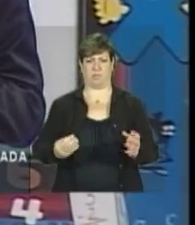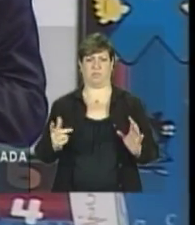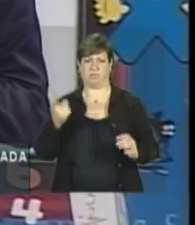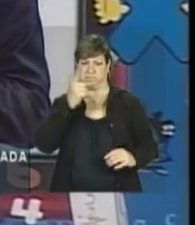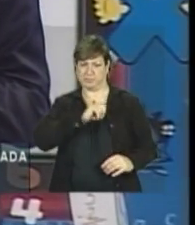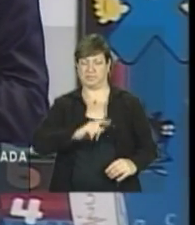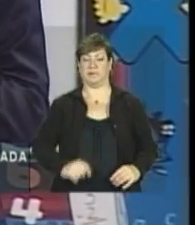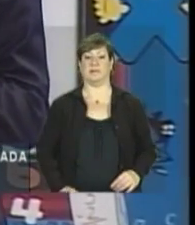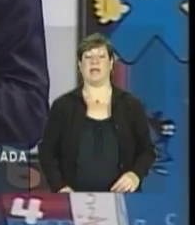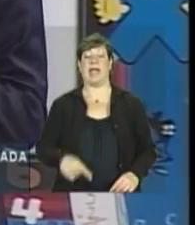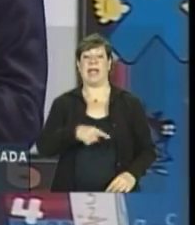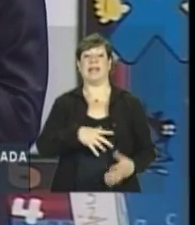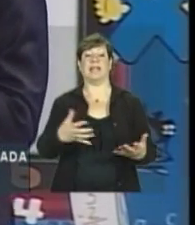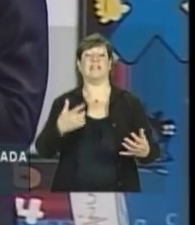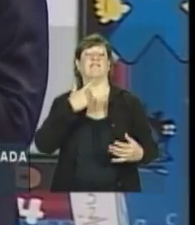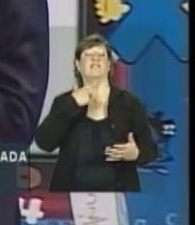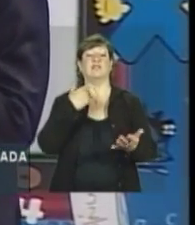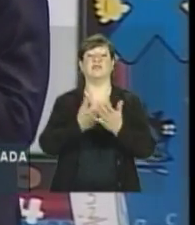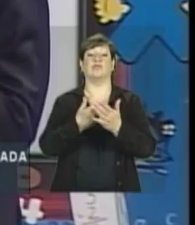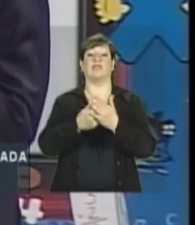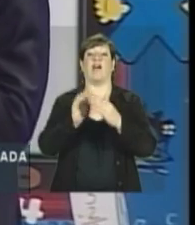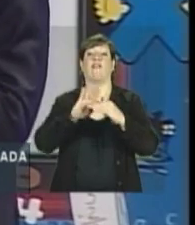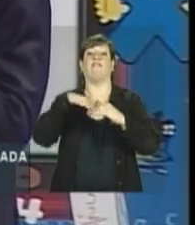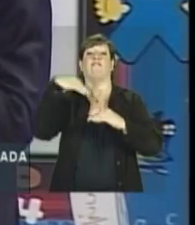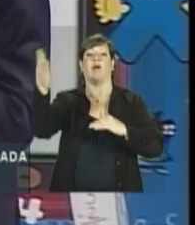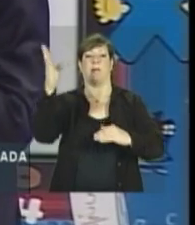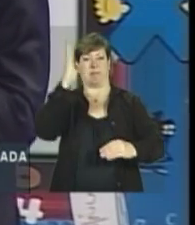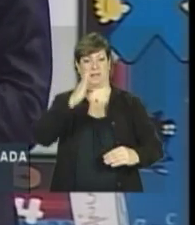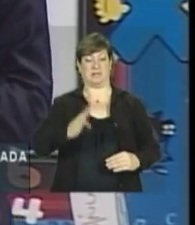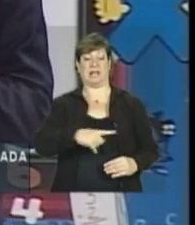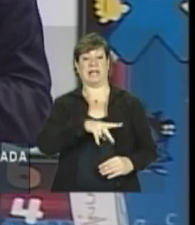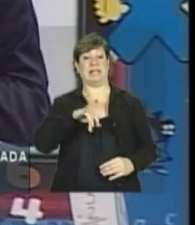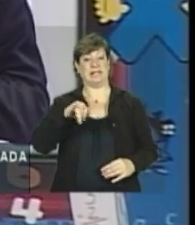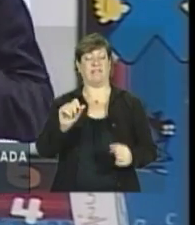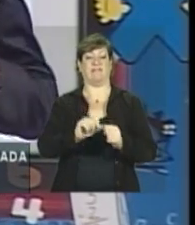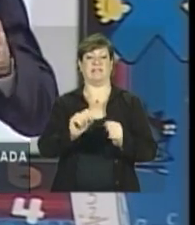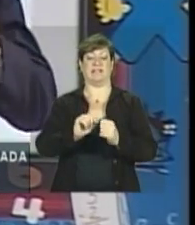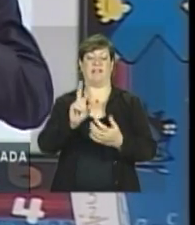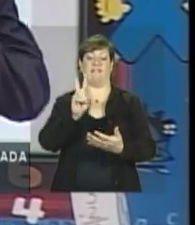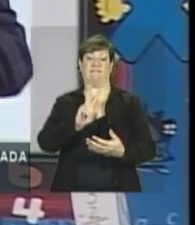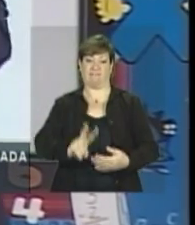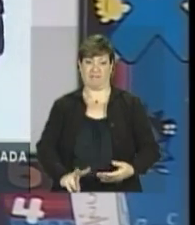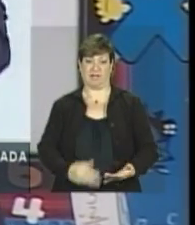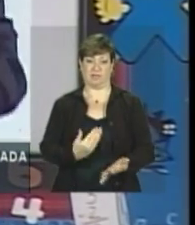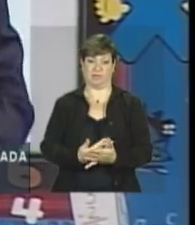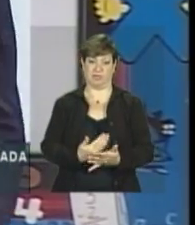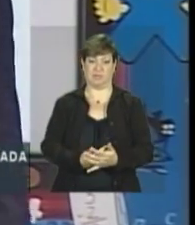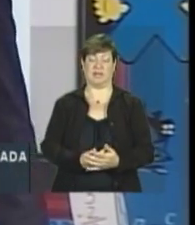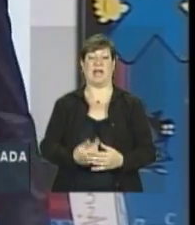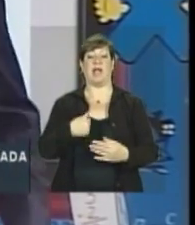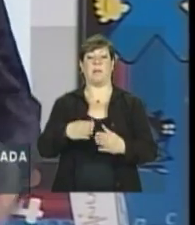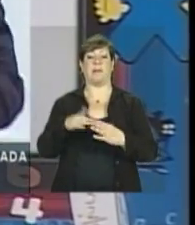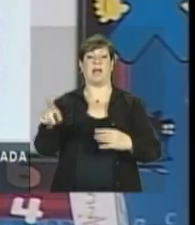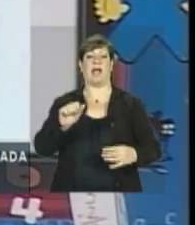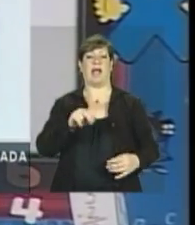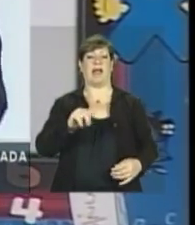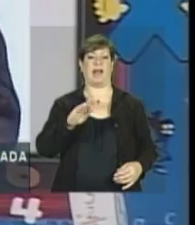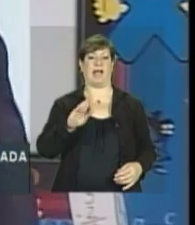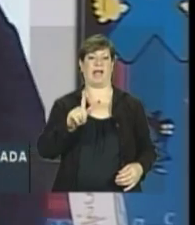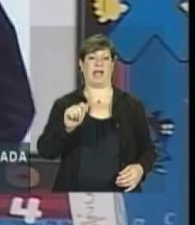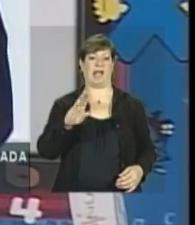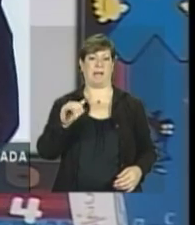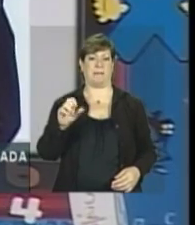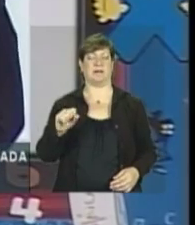eu vi a matéria, ele queria estudar fora do Brasil, ia fazer vestibular. E eu chamei ele aqui, pedi até a Ana Gabas que ligou para ele, chamei